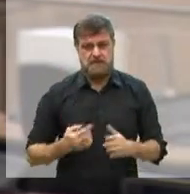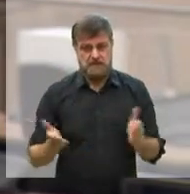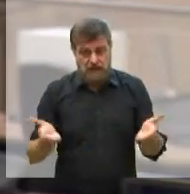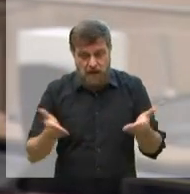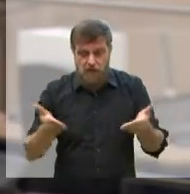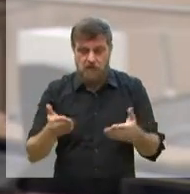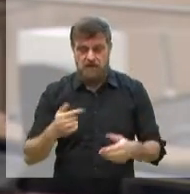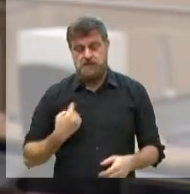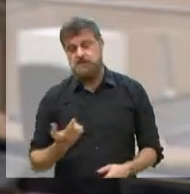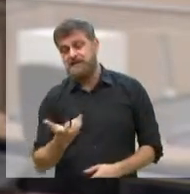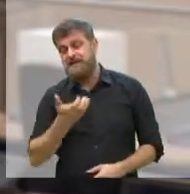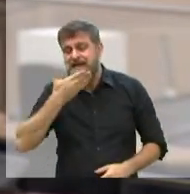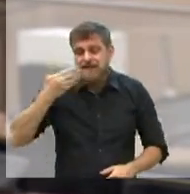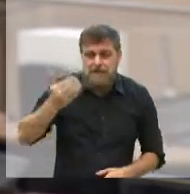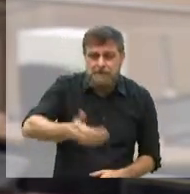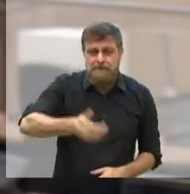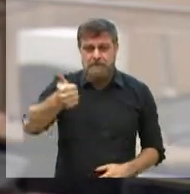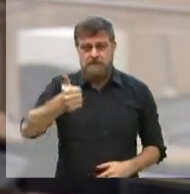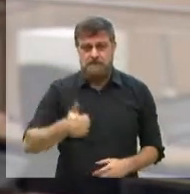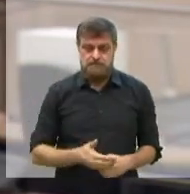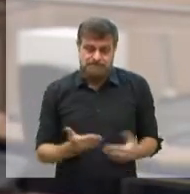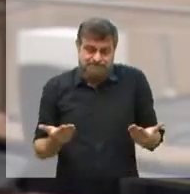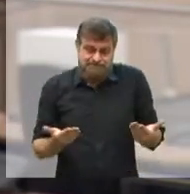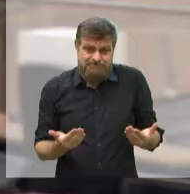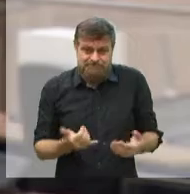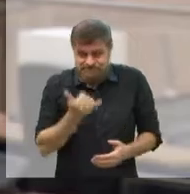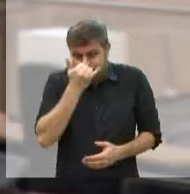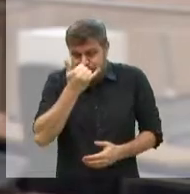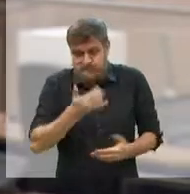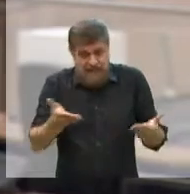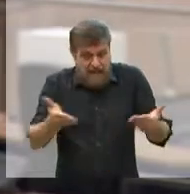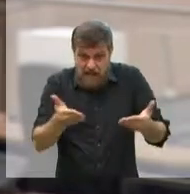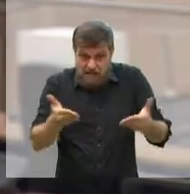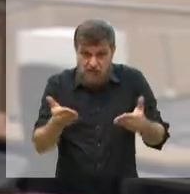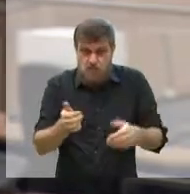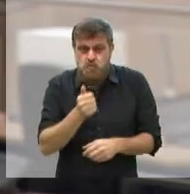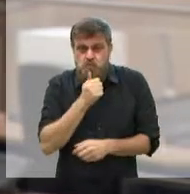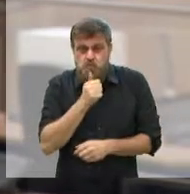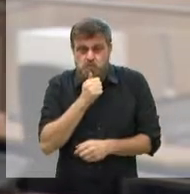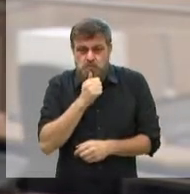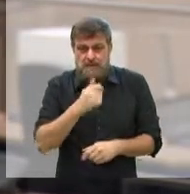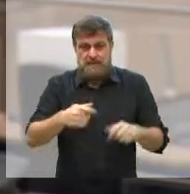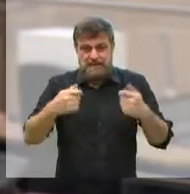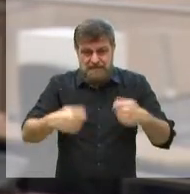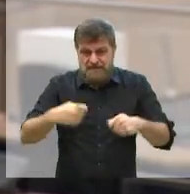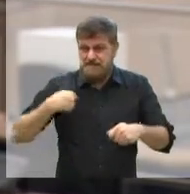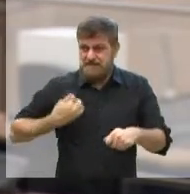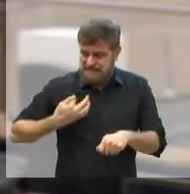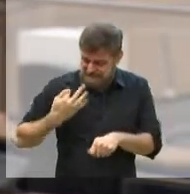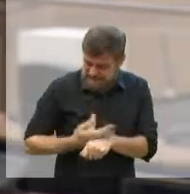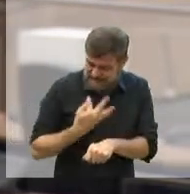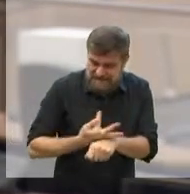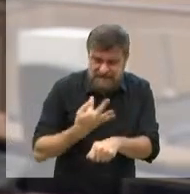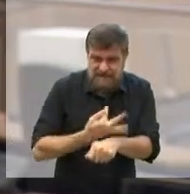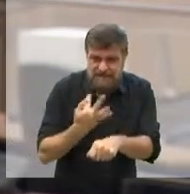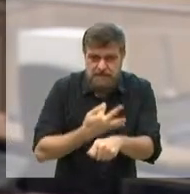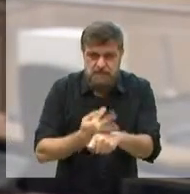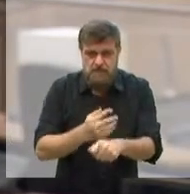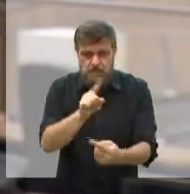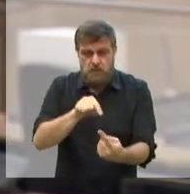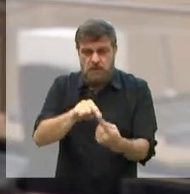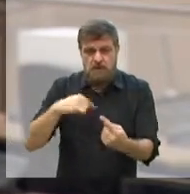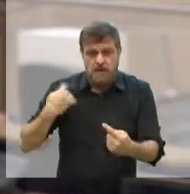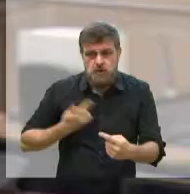um fruto melhor, e mesmo que nós não o colhamos, é necessário que façamos a semeadura para que